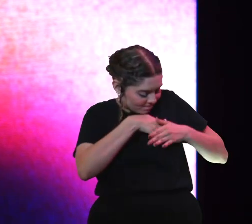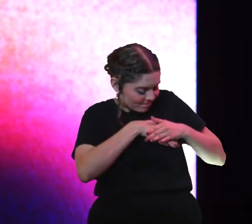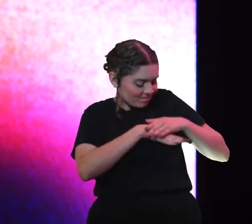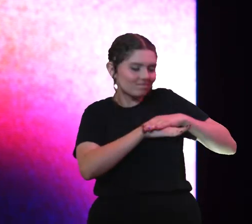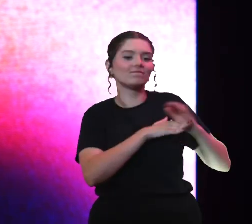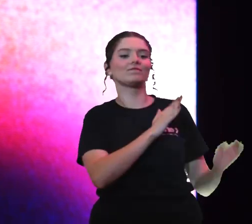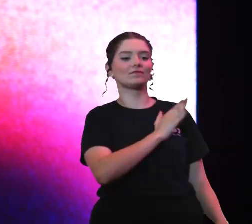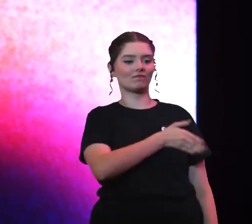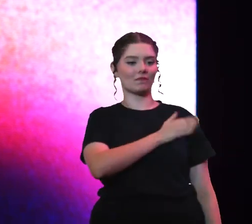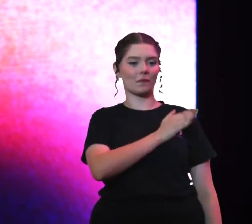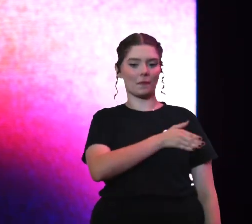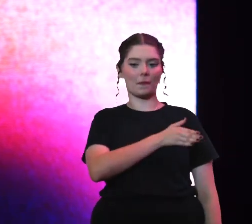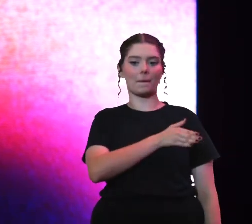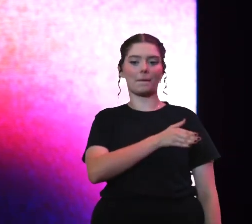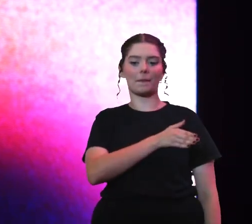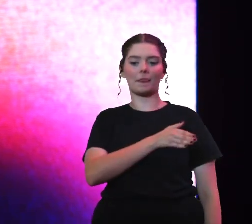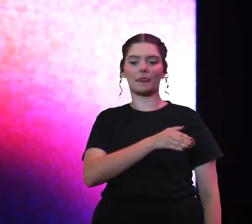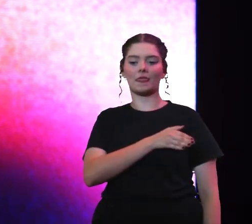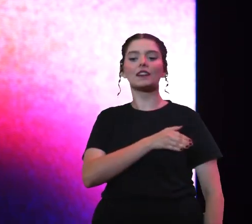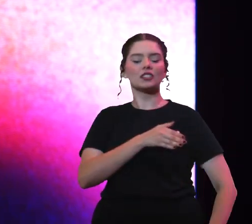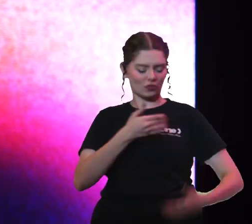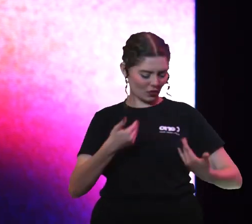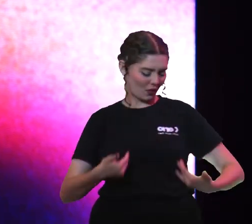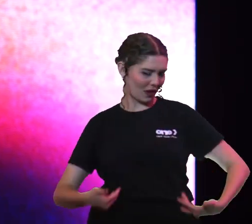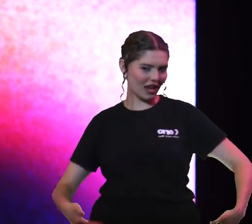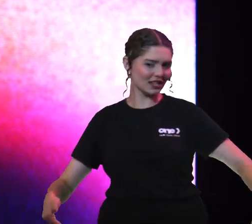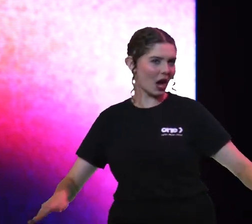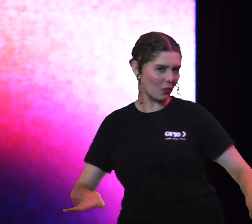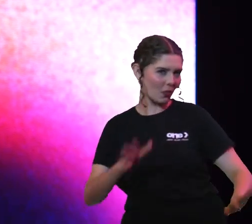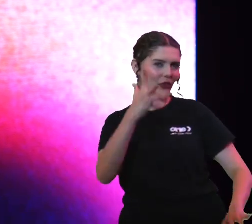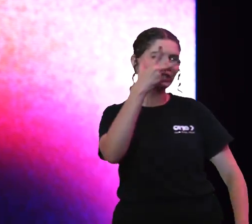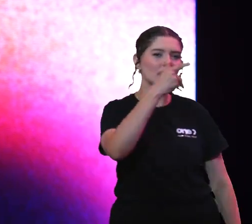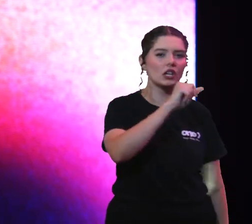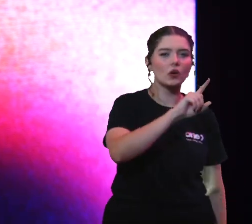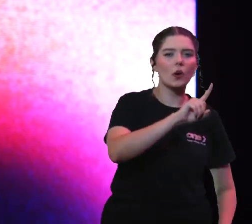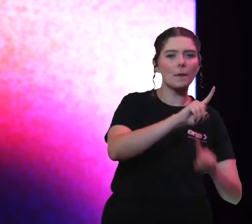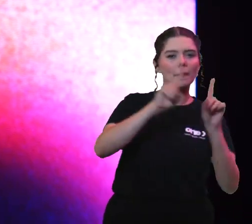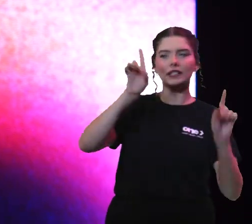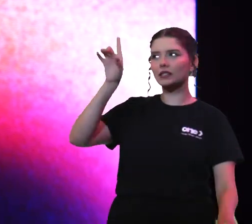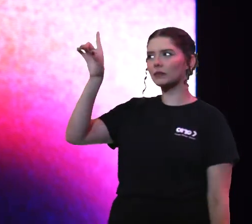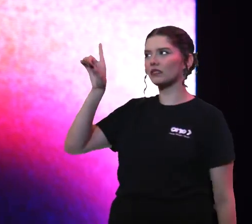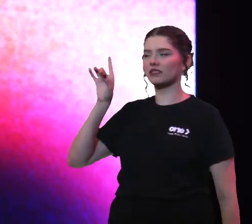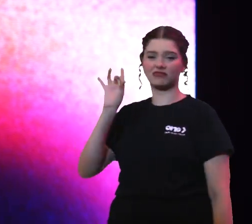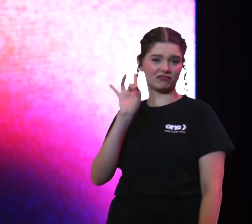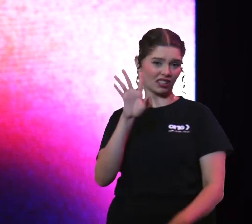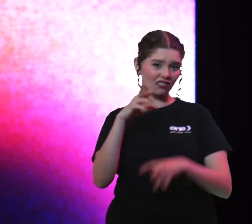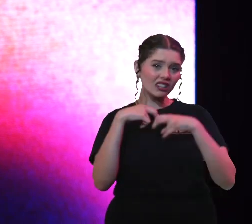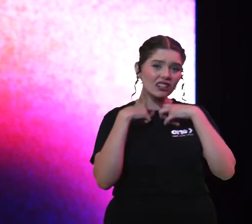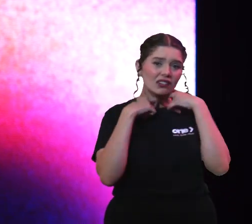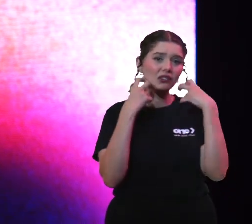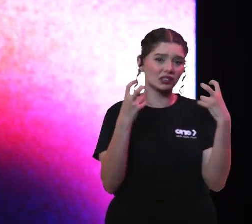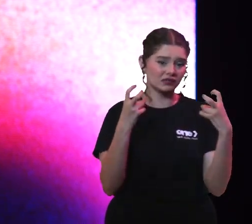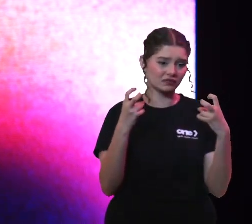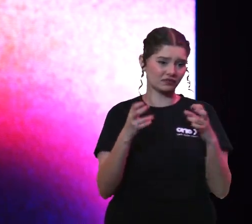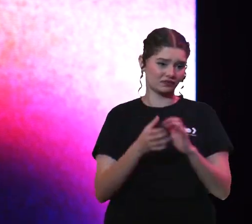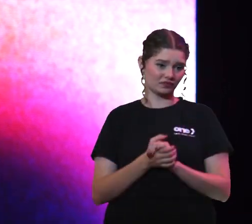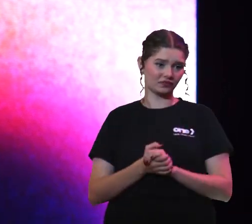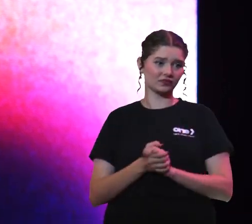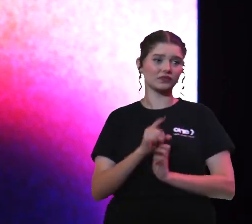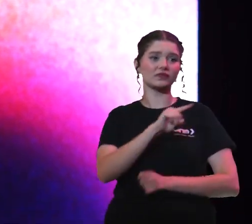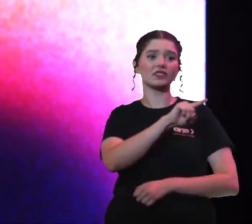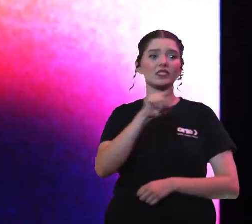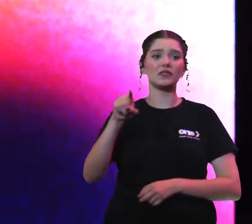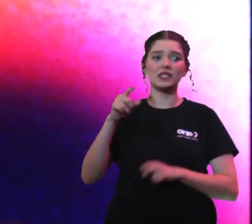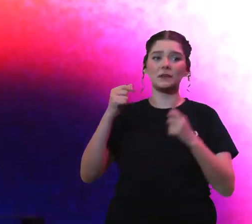Porque às vezes você acha que está todo vestido, todo bacana, vendo de aparência, mas para Deus só tem vergonha. Está na hora de